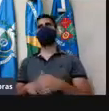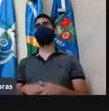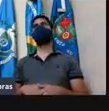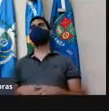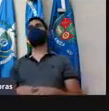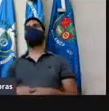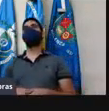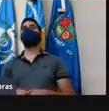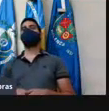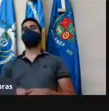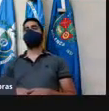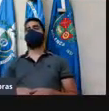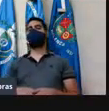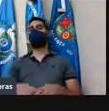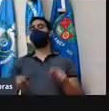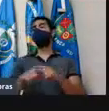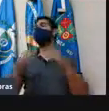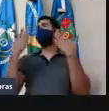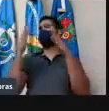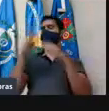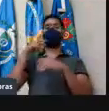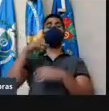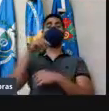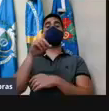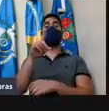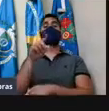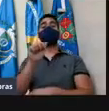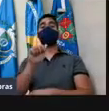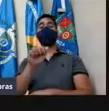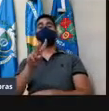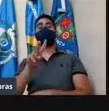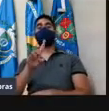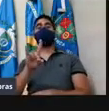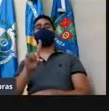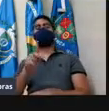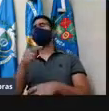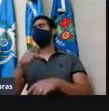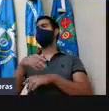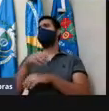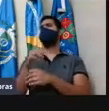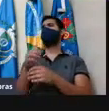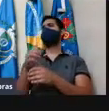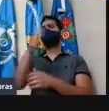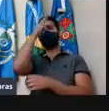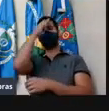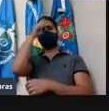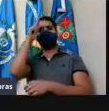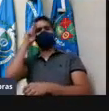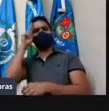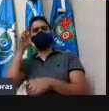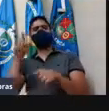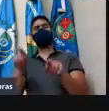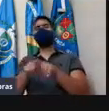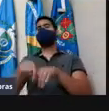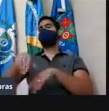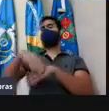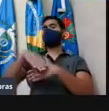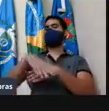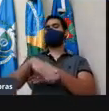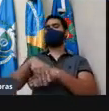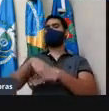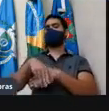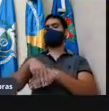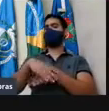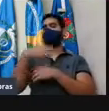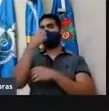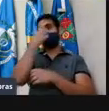Dar os parabéns ao nosso vereador David também, que estava falando sobre táxi, sobre Uber, sobre táxi, sobre as Uber e tudo. Para você ver, né?